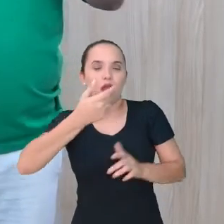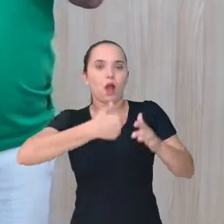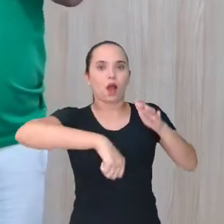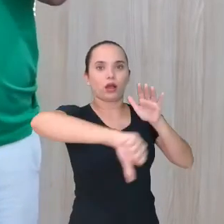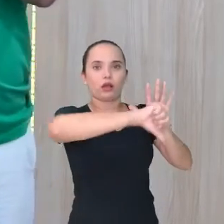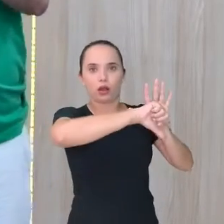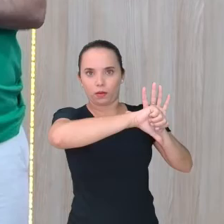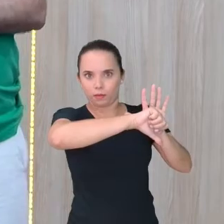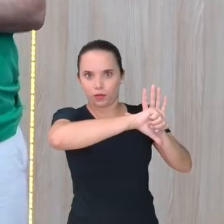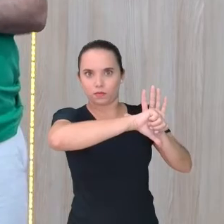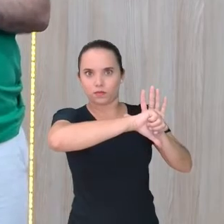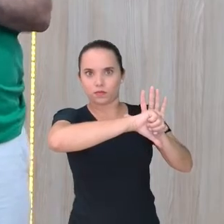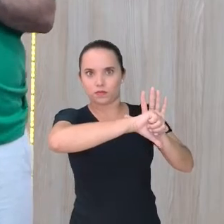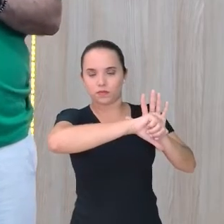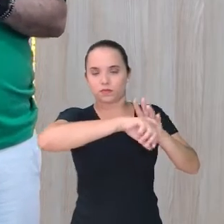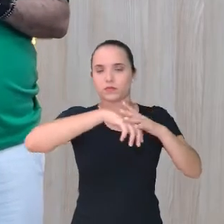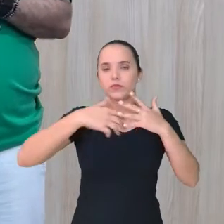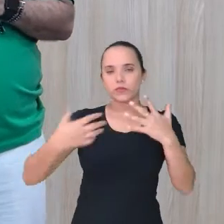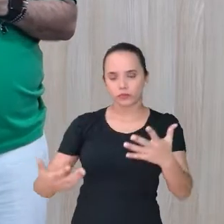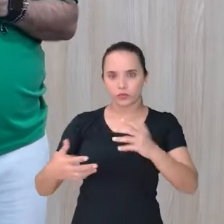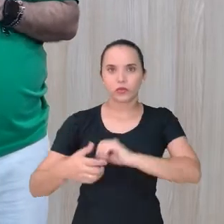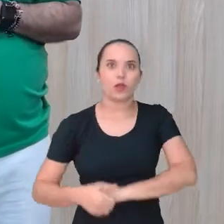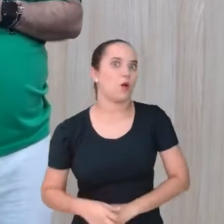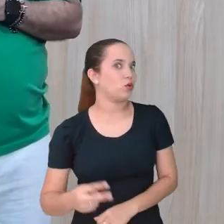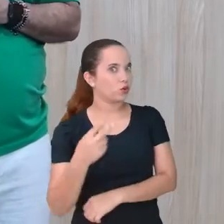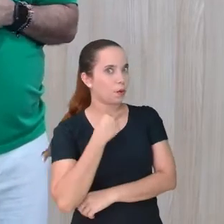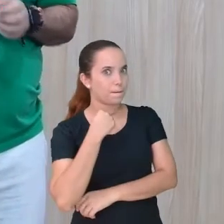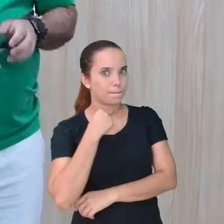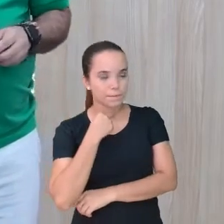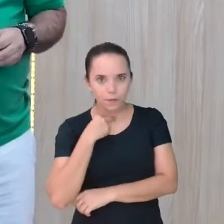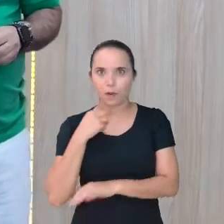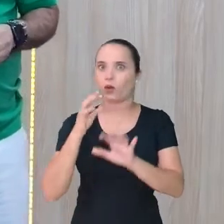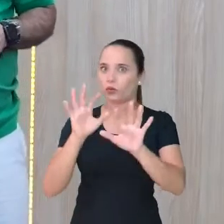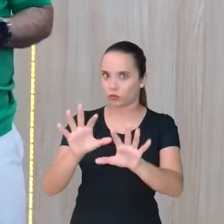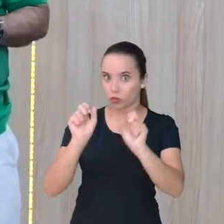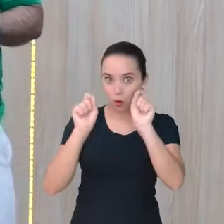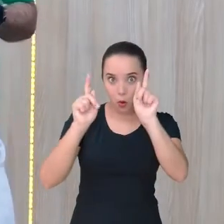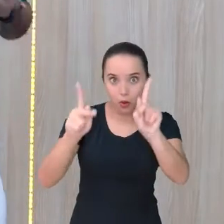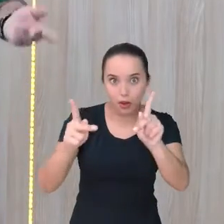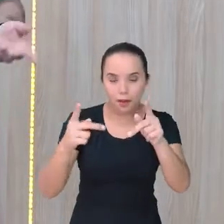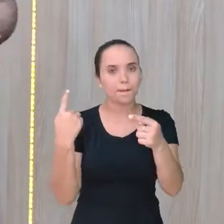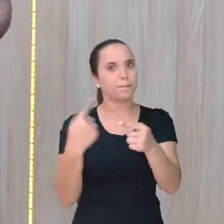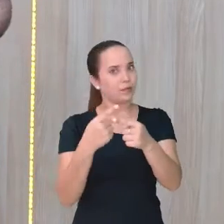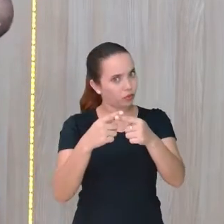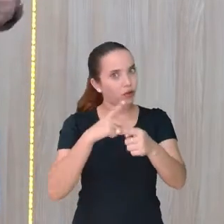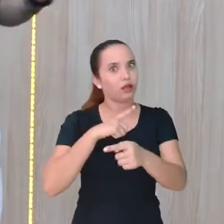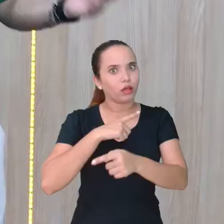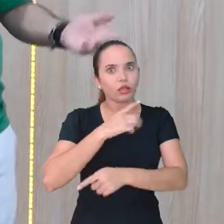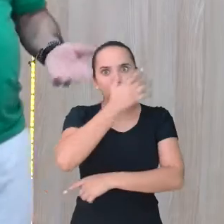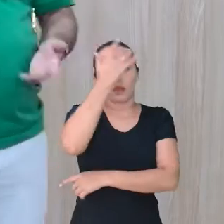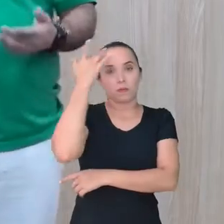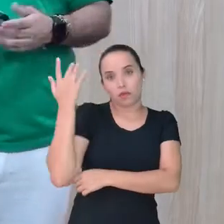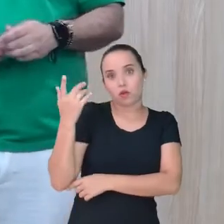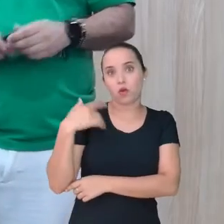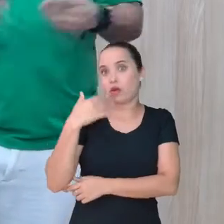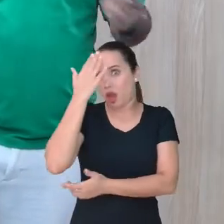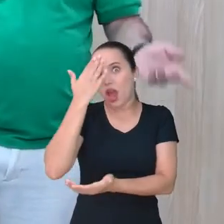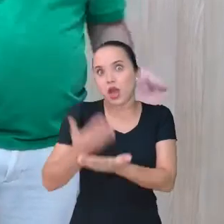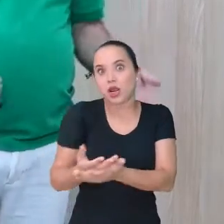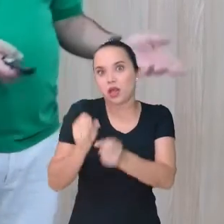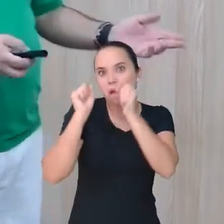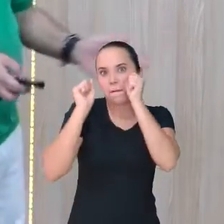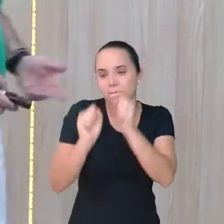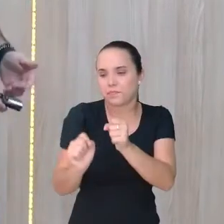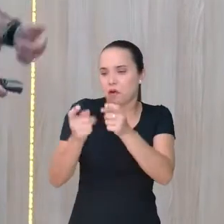que essa sua ideia não insira no cometimento de um crime, né? Porque tem pessoas hoje que estão querendo defender tudo,